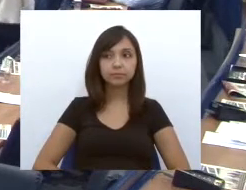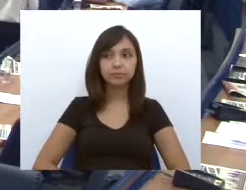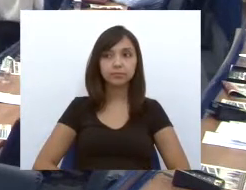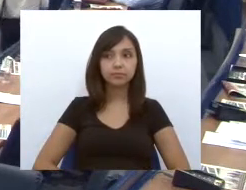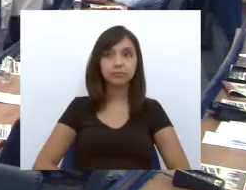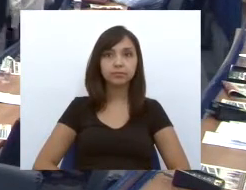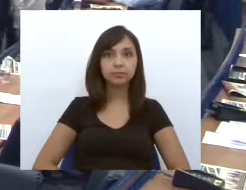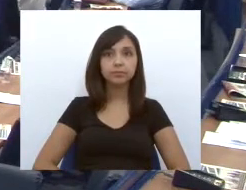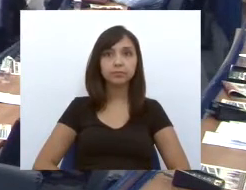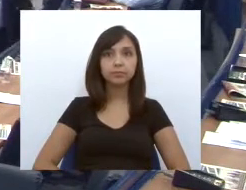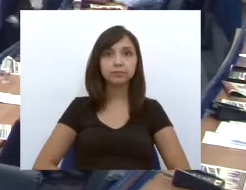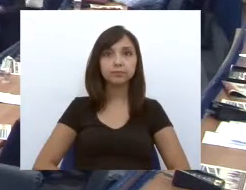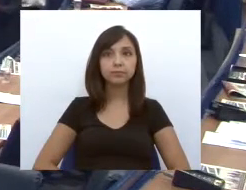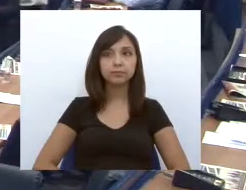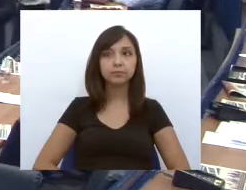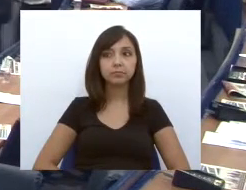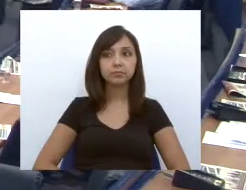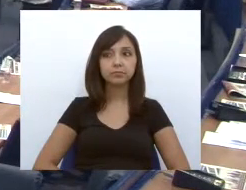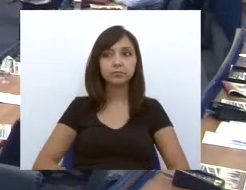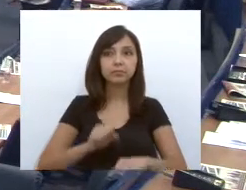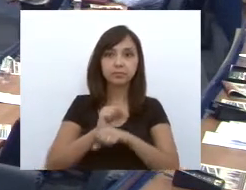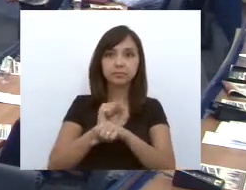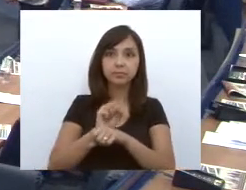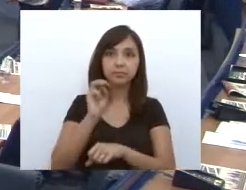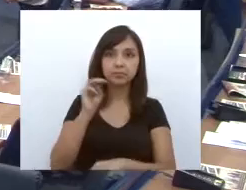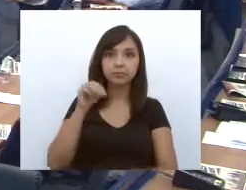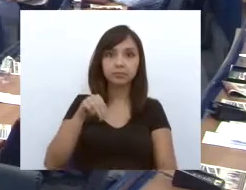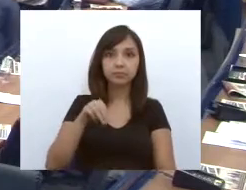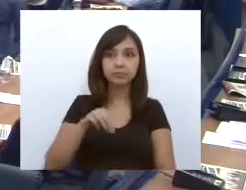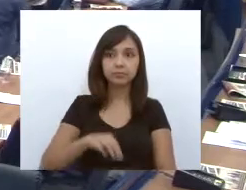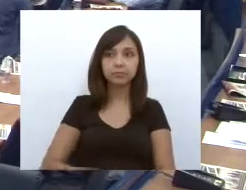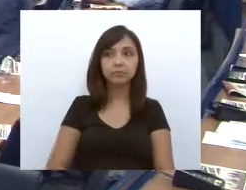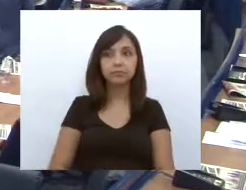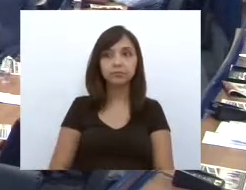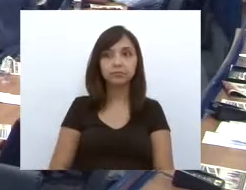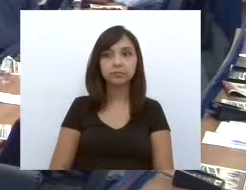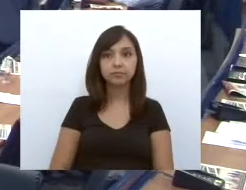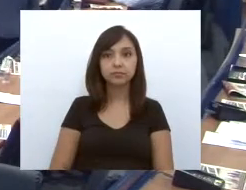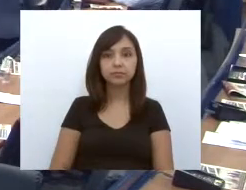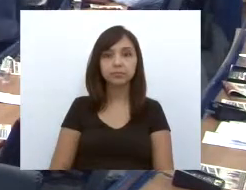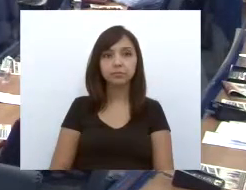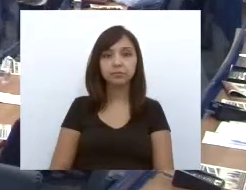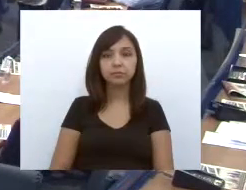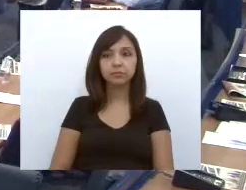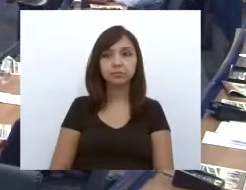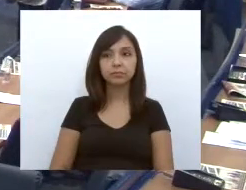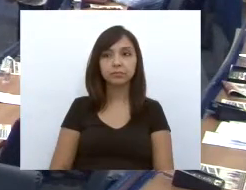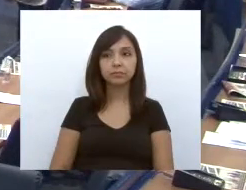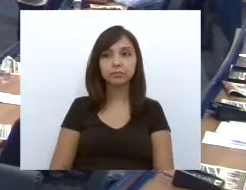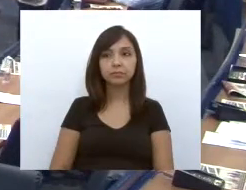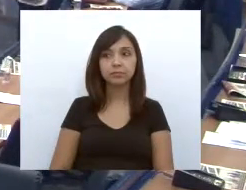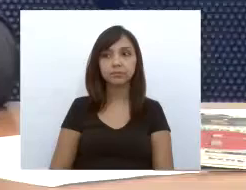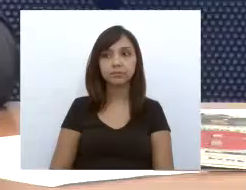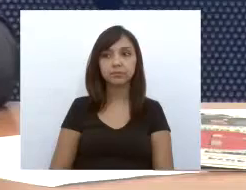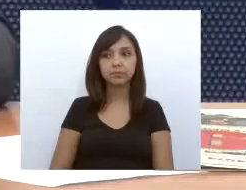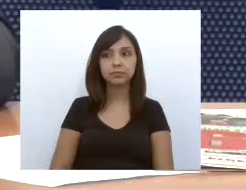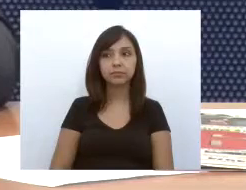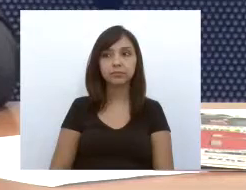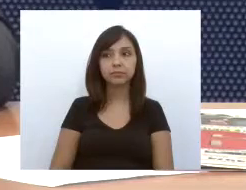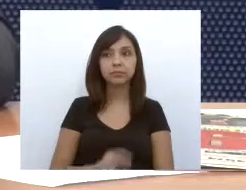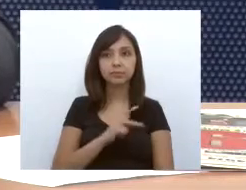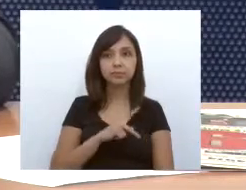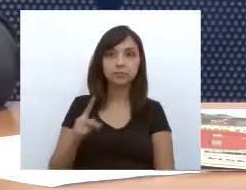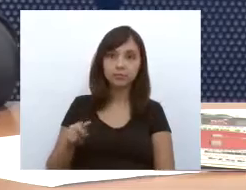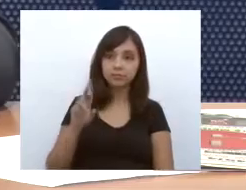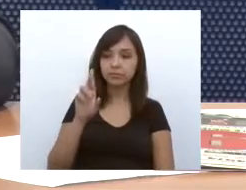Suspendo a sessão por 5 minutos. Com a palavra, a vereadora. O vereador, professora. Claro.